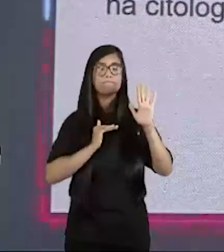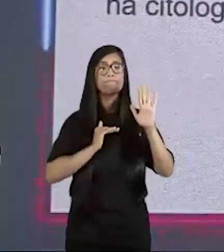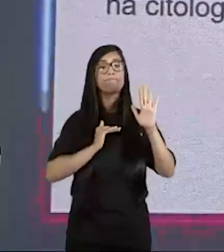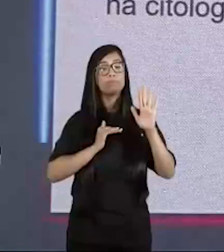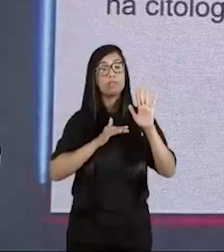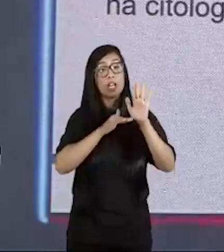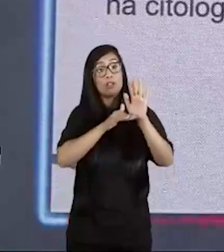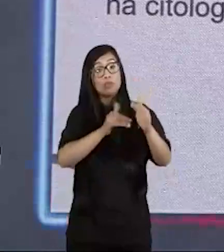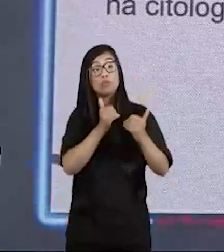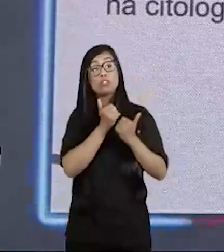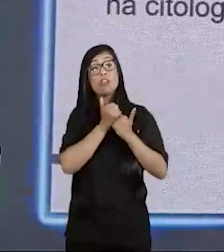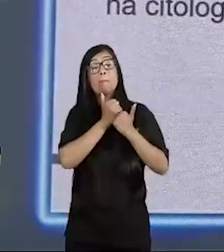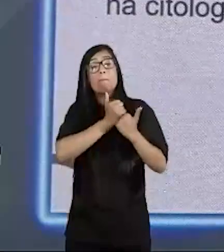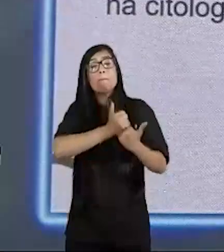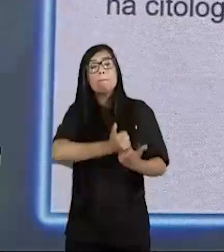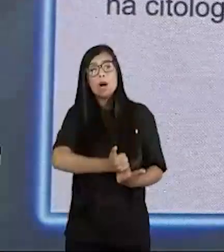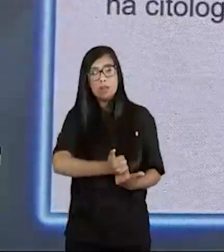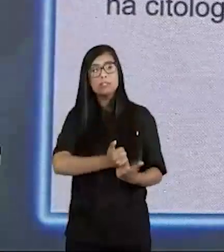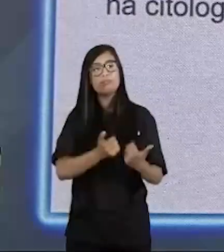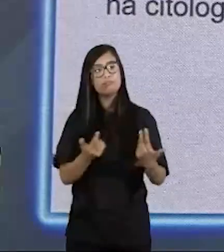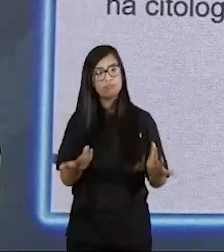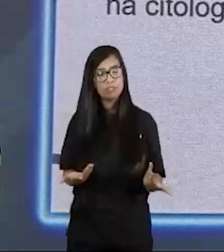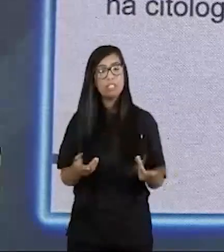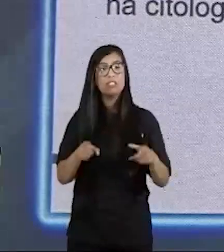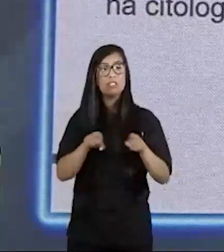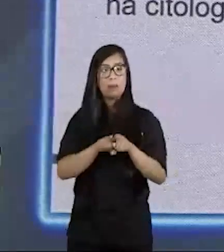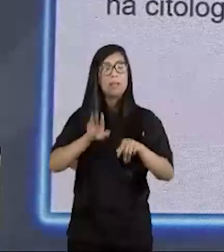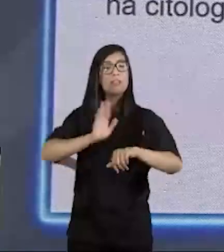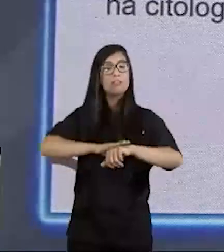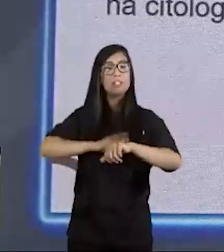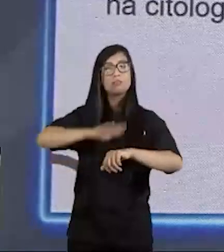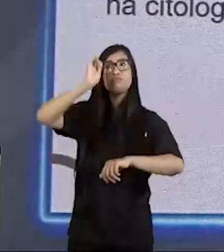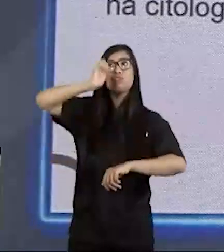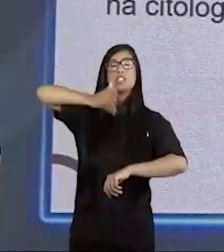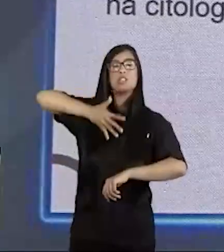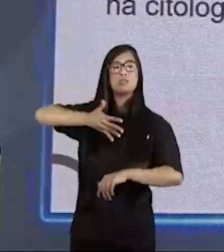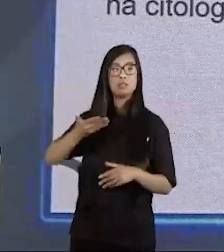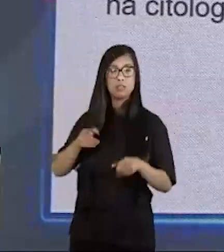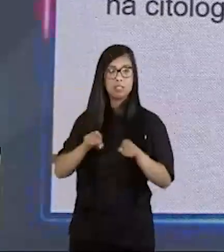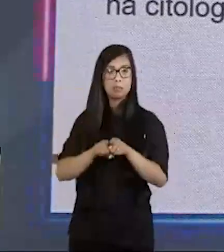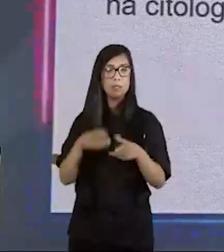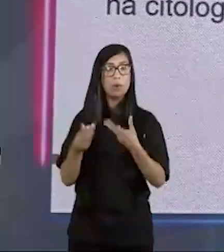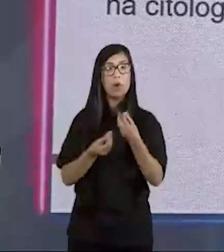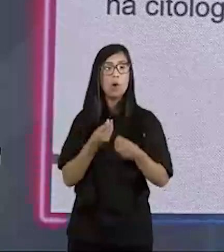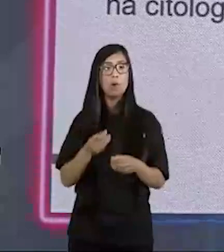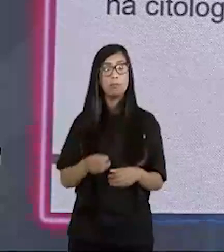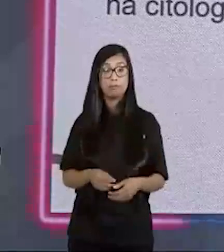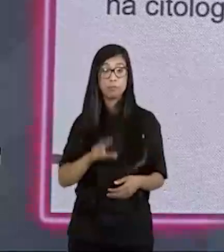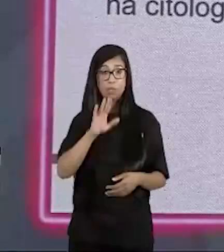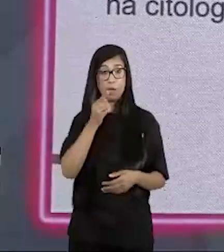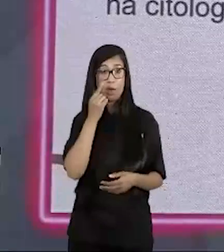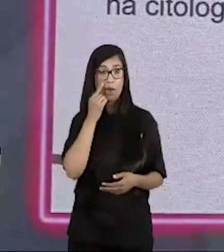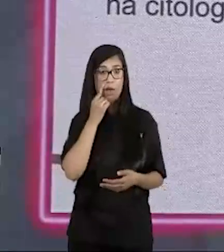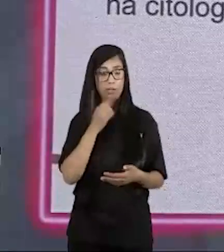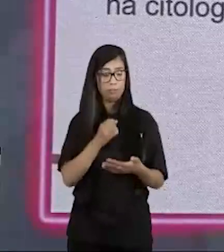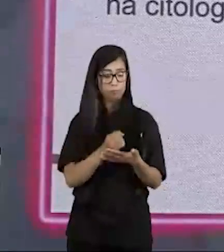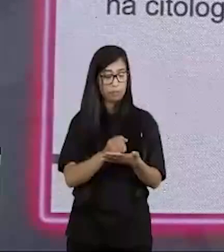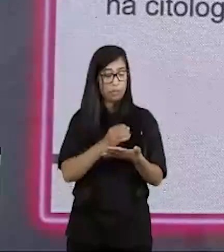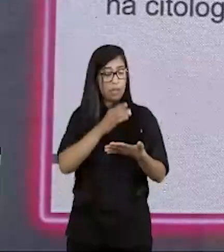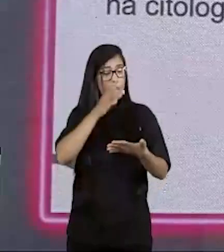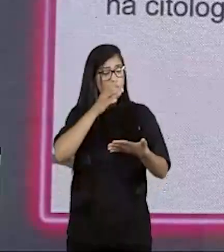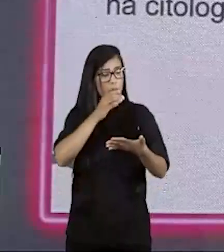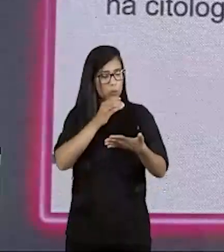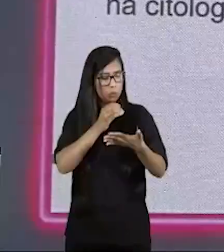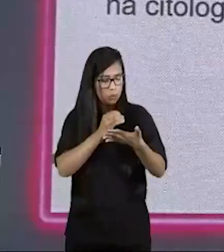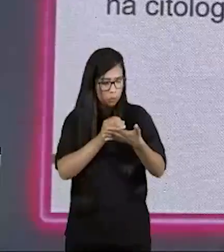ajudar, inclusive, a laudar. Então, a primeira coisa é descrever o que eu tenho na lâmina. Então, quais são os achados? Eu vou